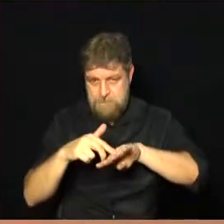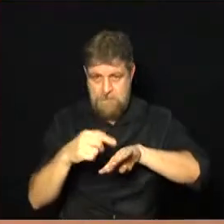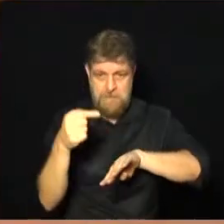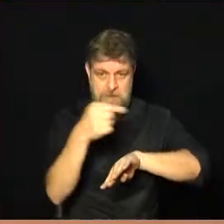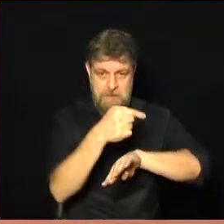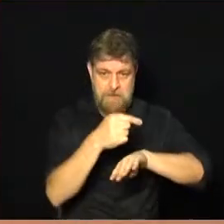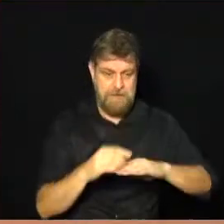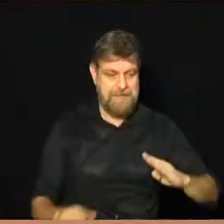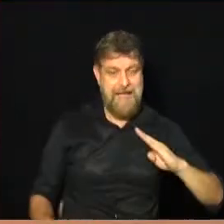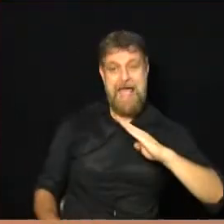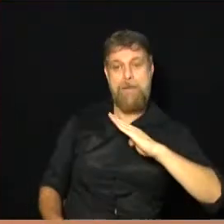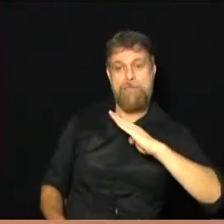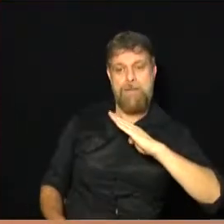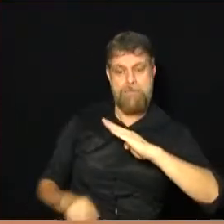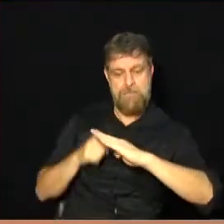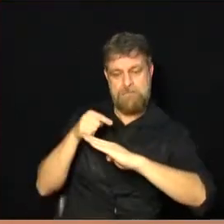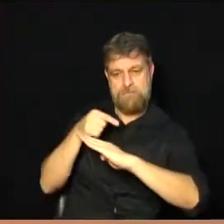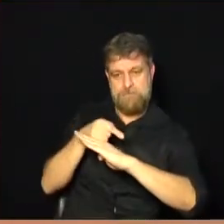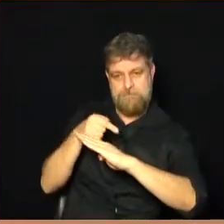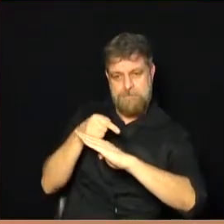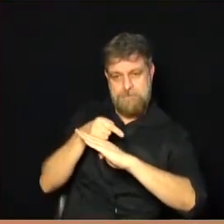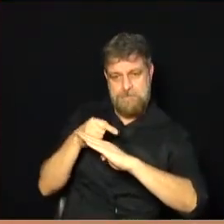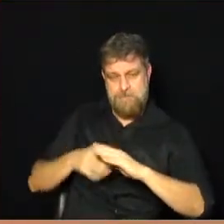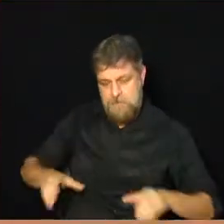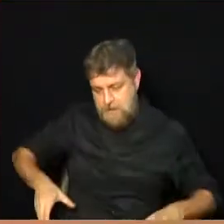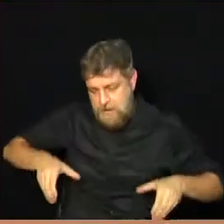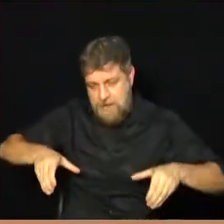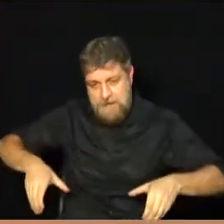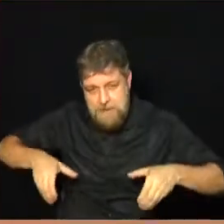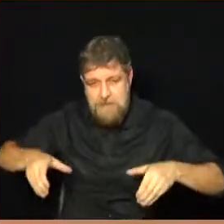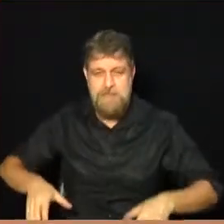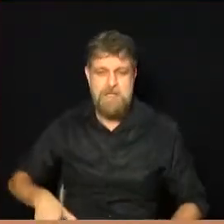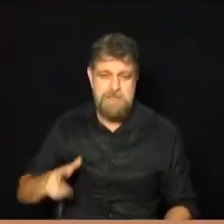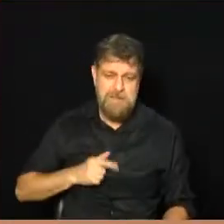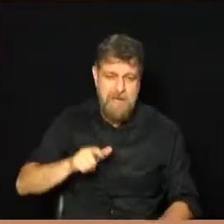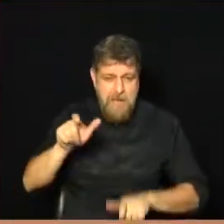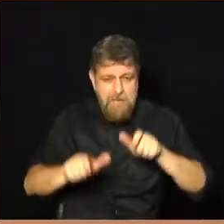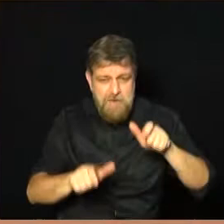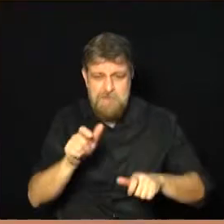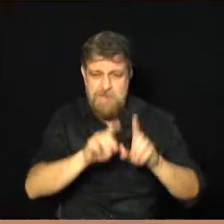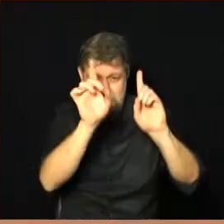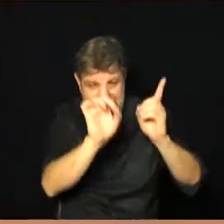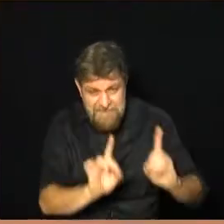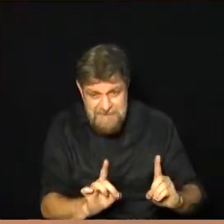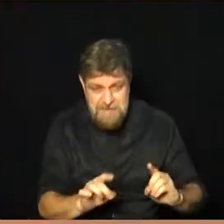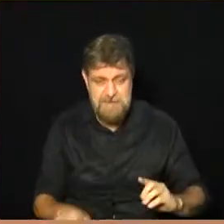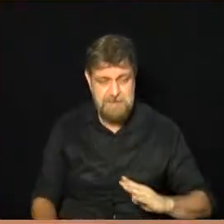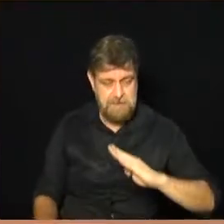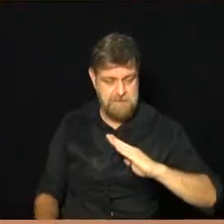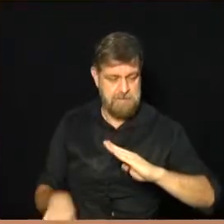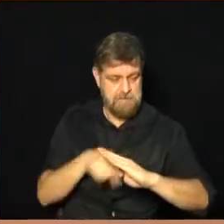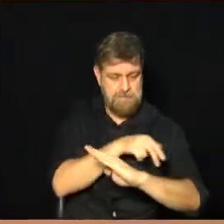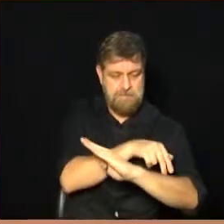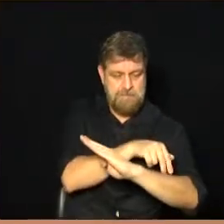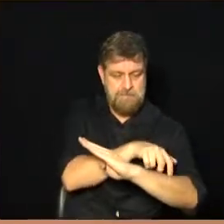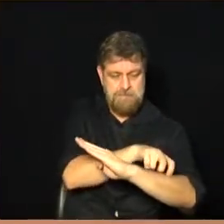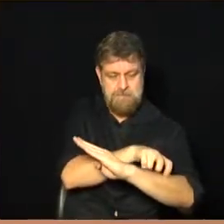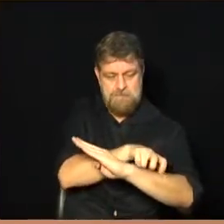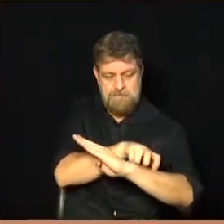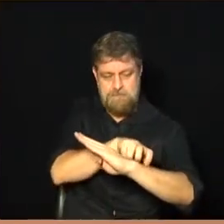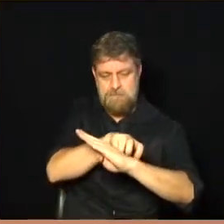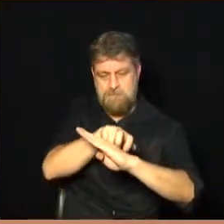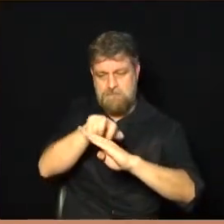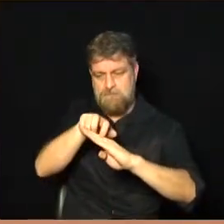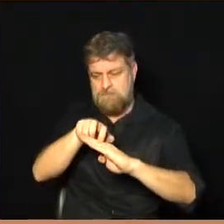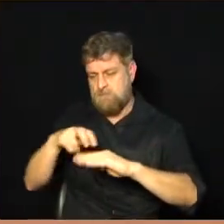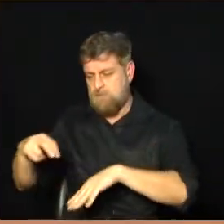lado, são rampas, para as pessoas com deficiência, que usam cadeira de roda, andadores, etc. Então, a pessoa chega de um dos